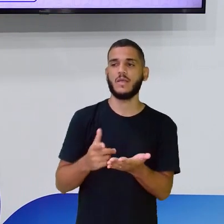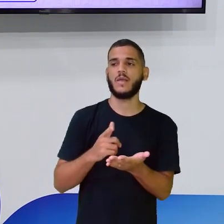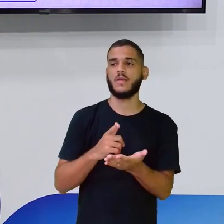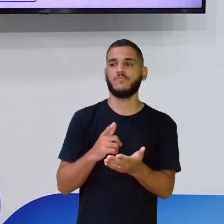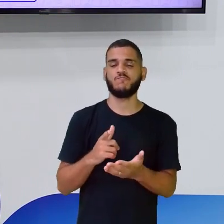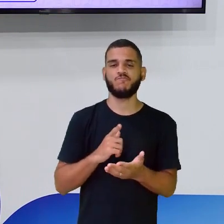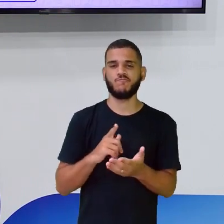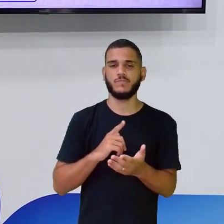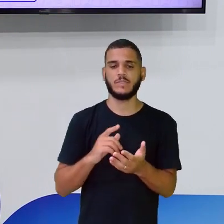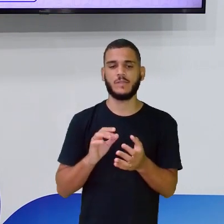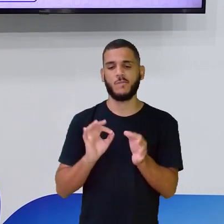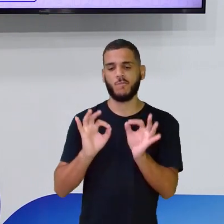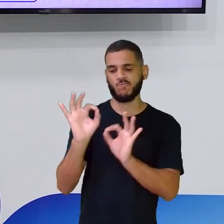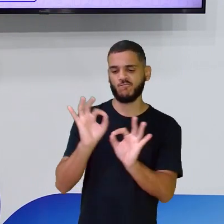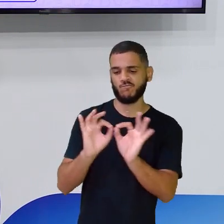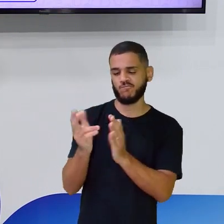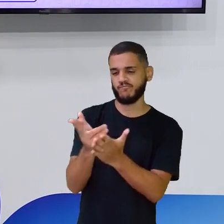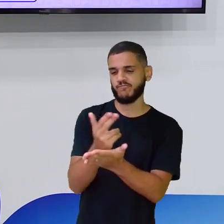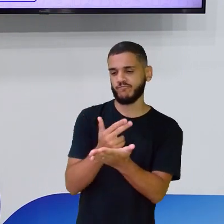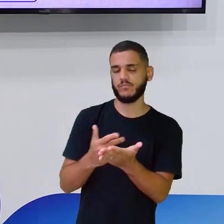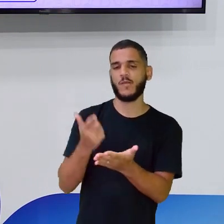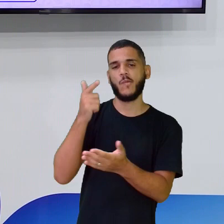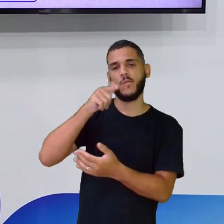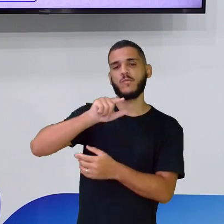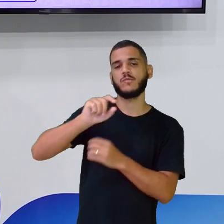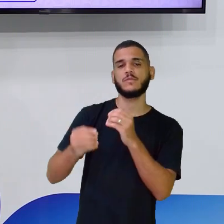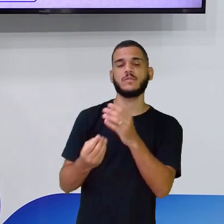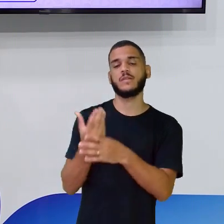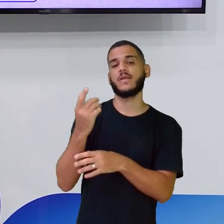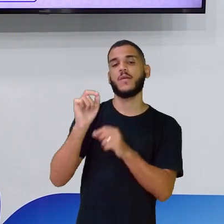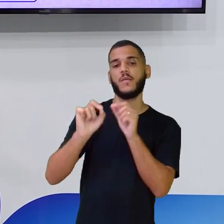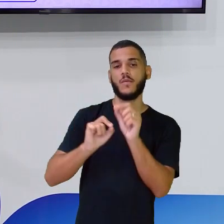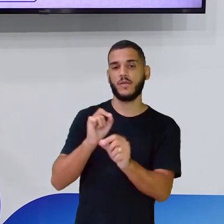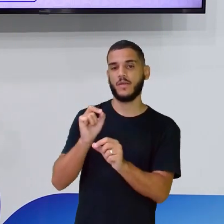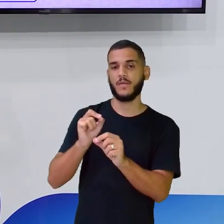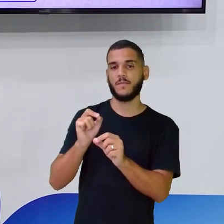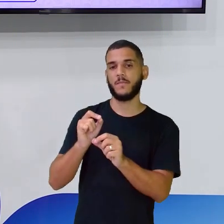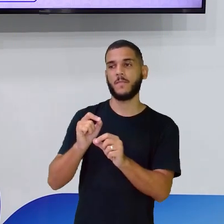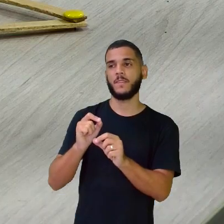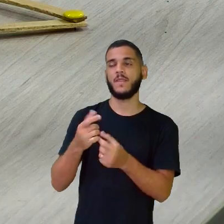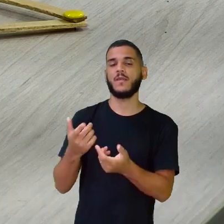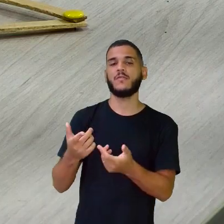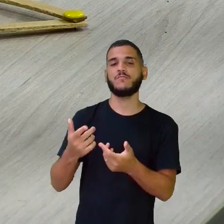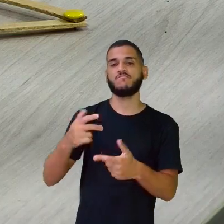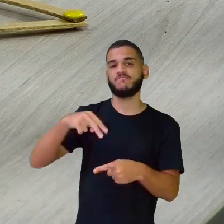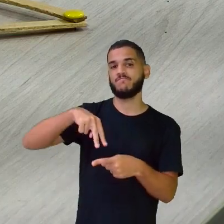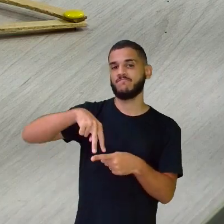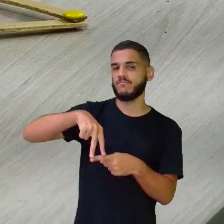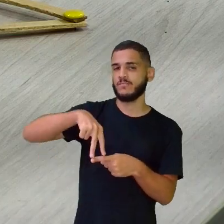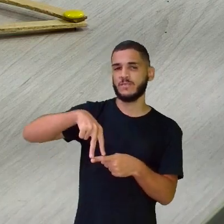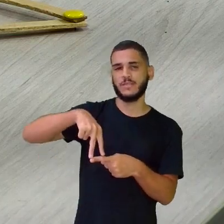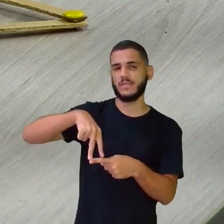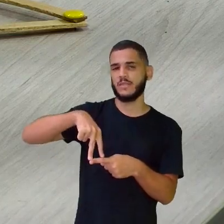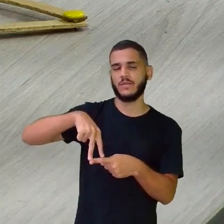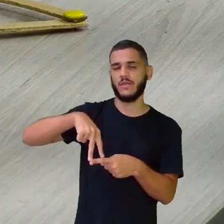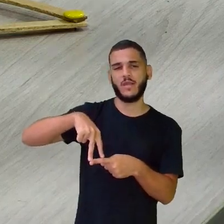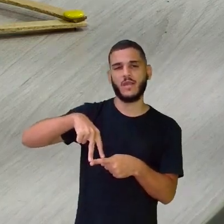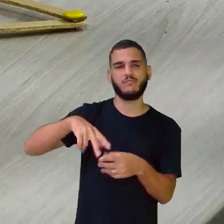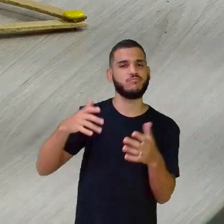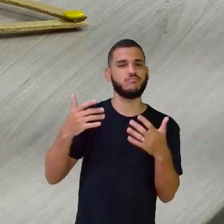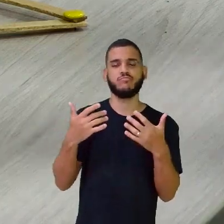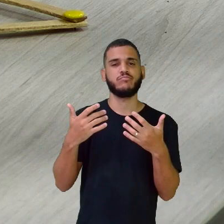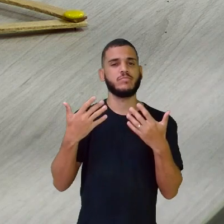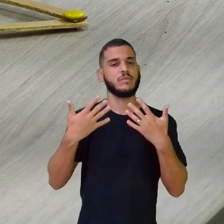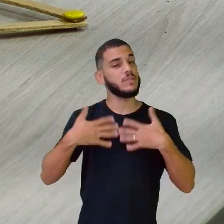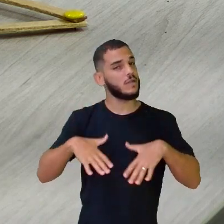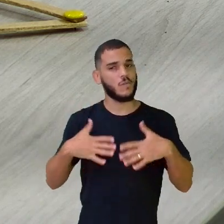de triângulo e fazer, eu consigo construir um triângulo tranquilamente. Diferentemente de uma pirâmide, que eu não consigo